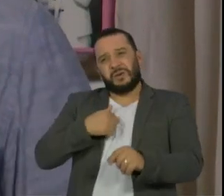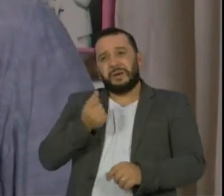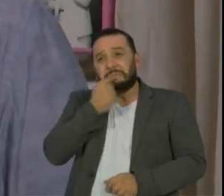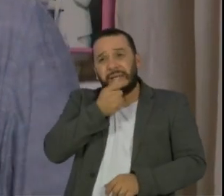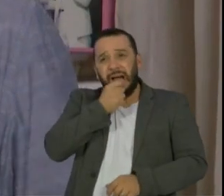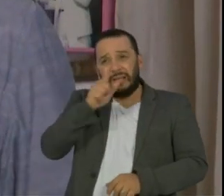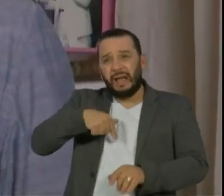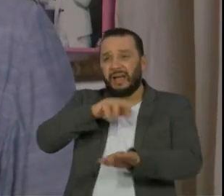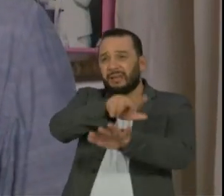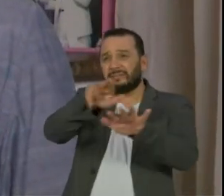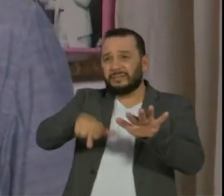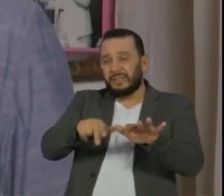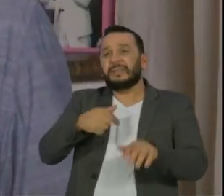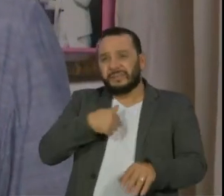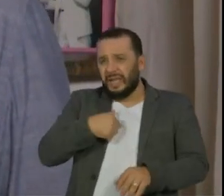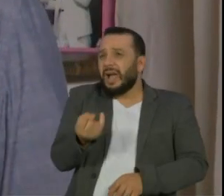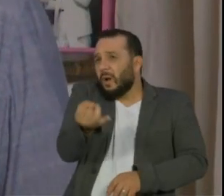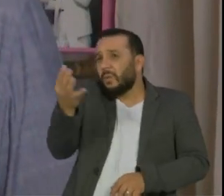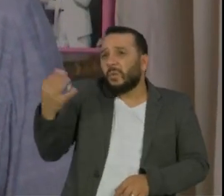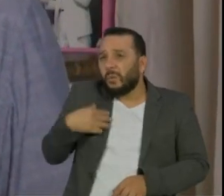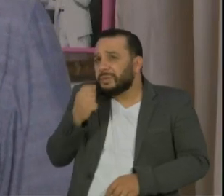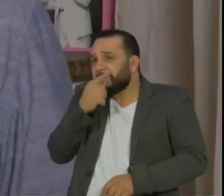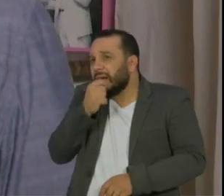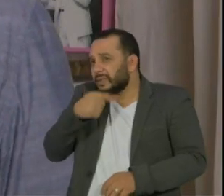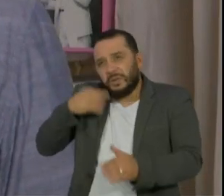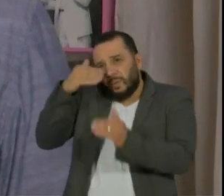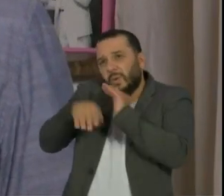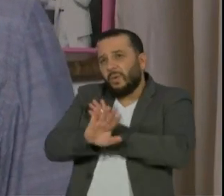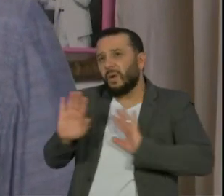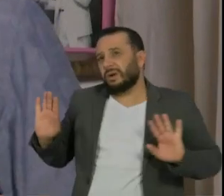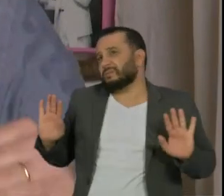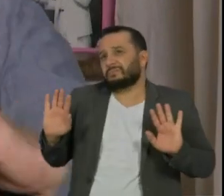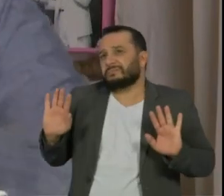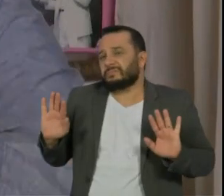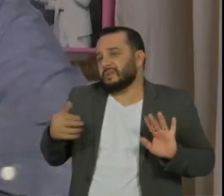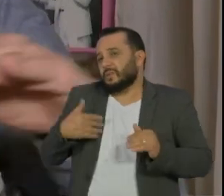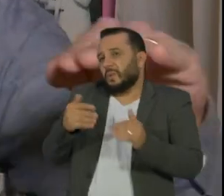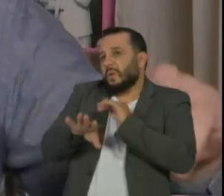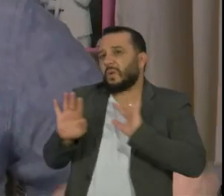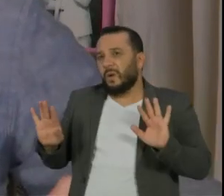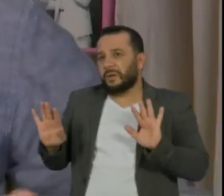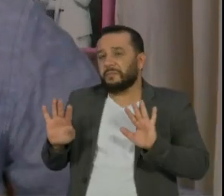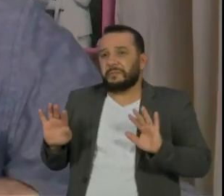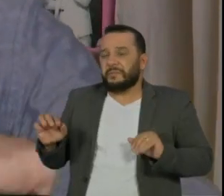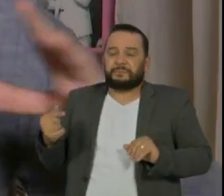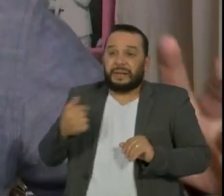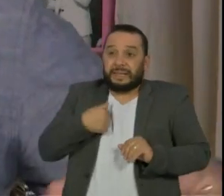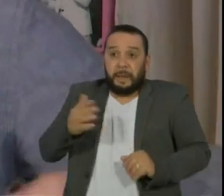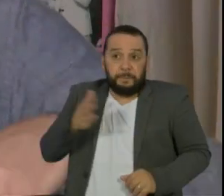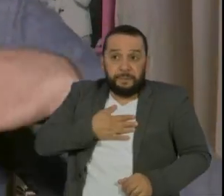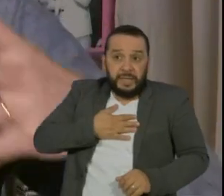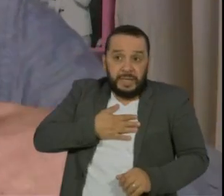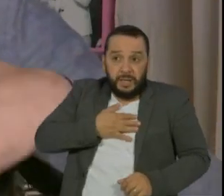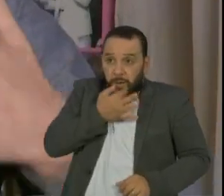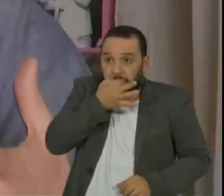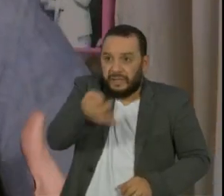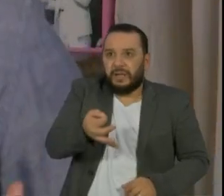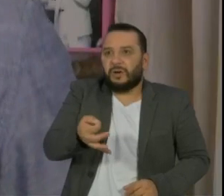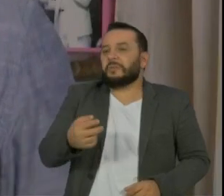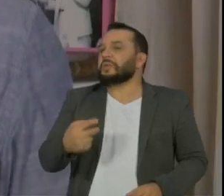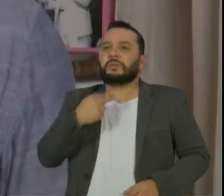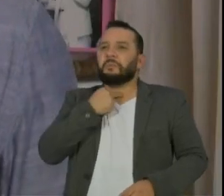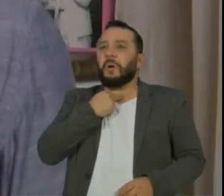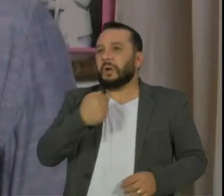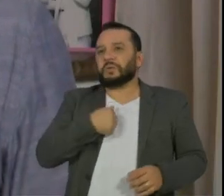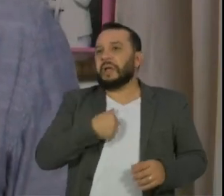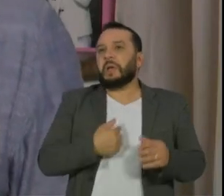eu não gosto e não consumo, porque é democrático que exista. Eu não acredito em uma linha única ou regras que vão ditar o que você tem